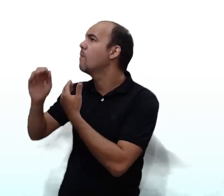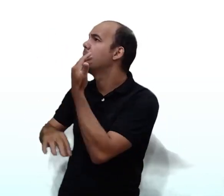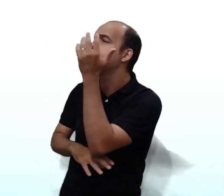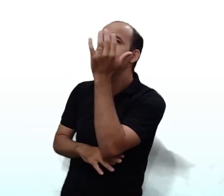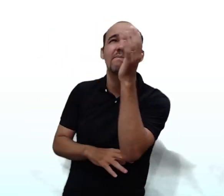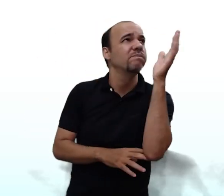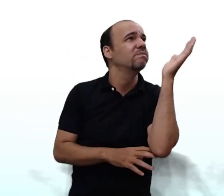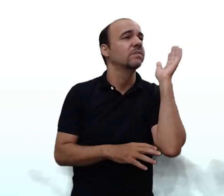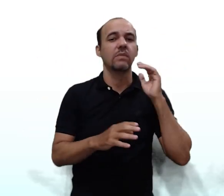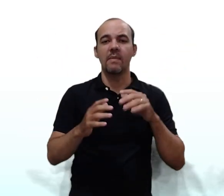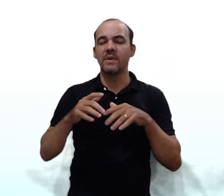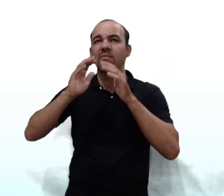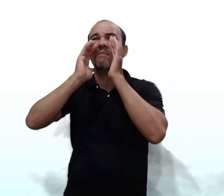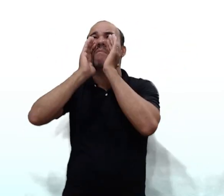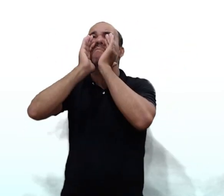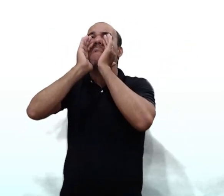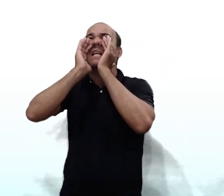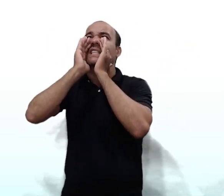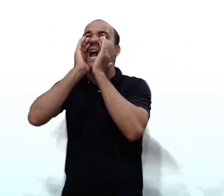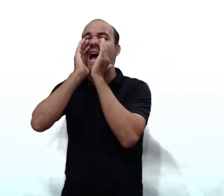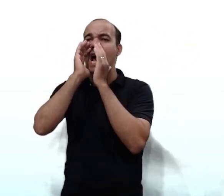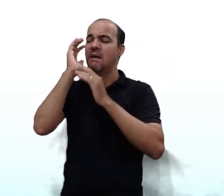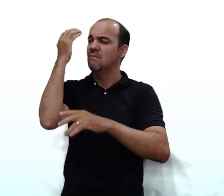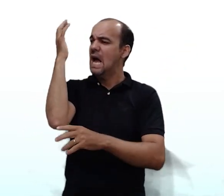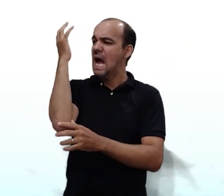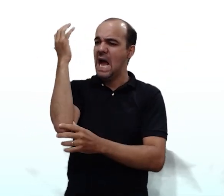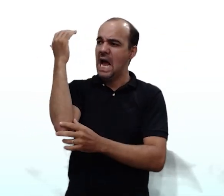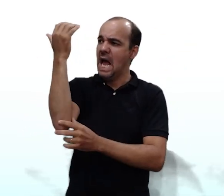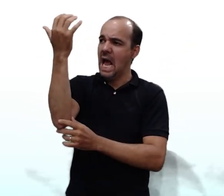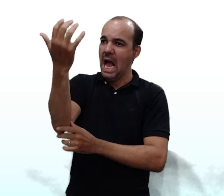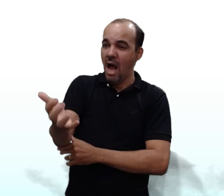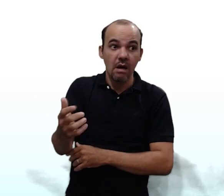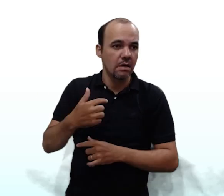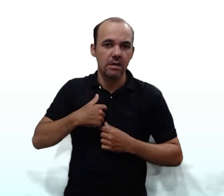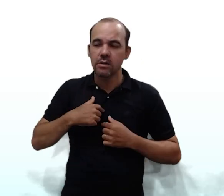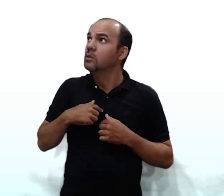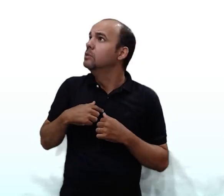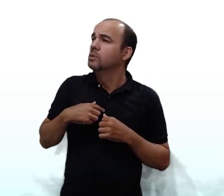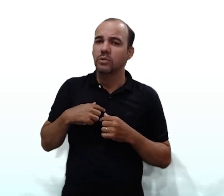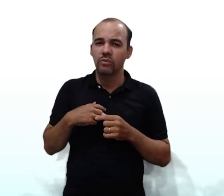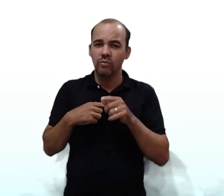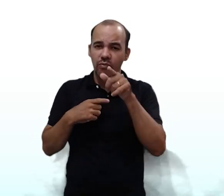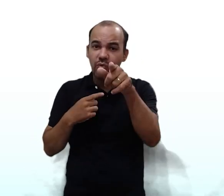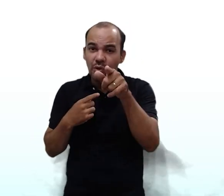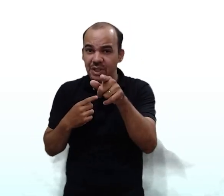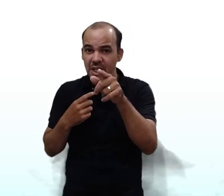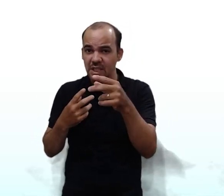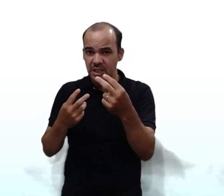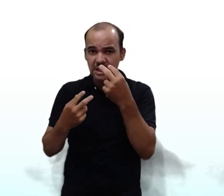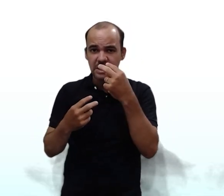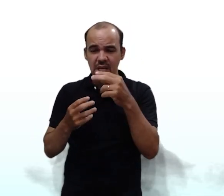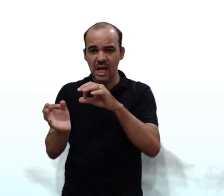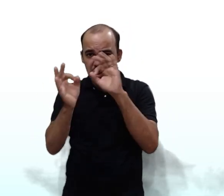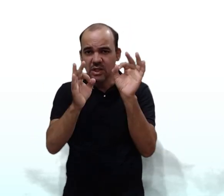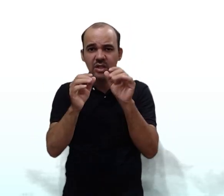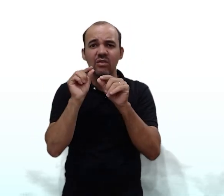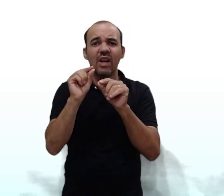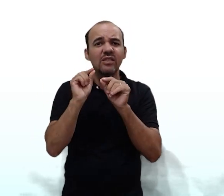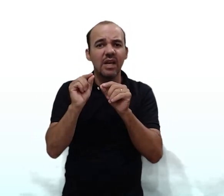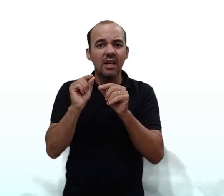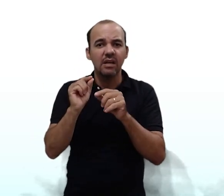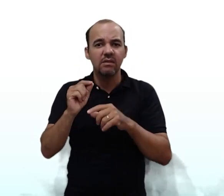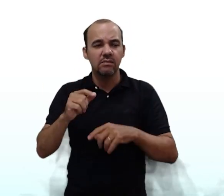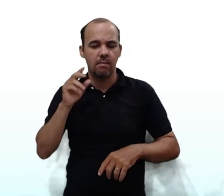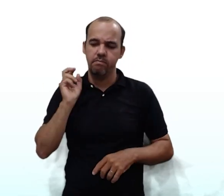alguém grita madeira, eu já sei o que é que eu faria. Você que está me assistindo, o que é que você faria se